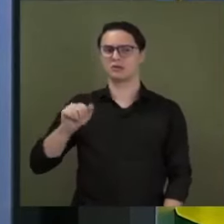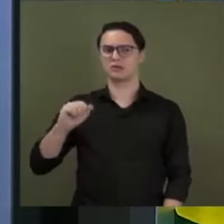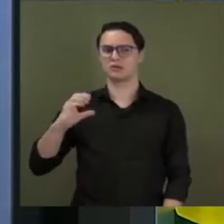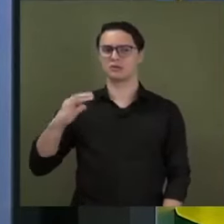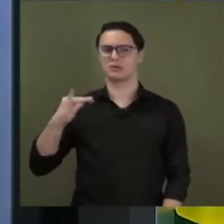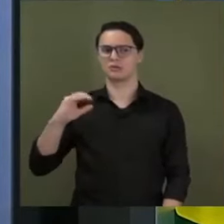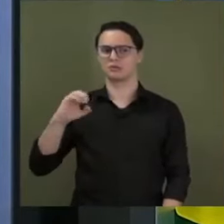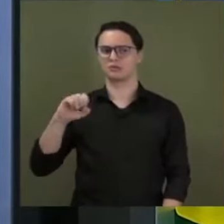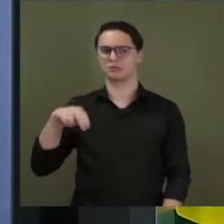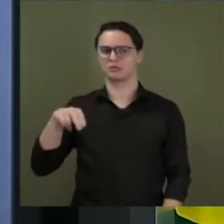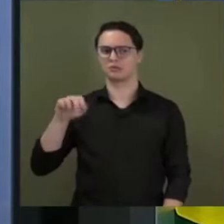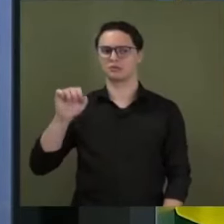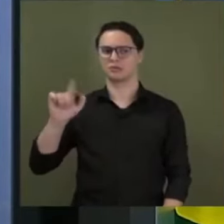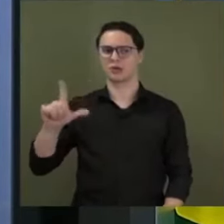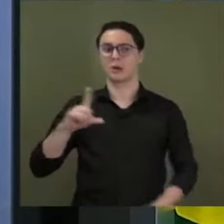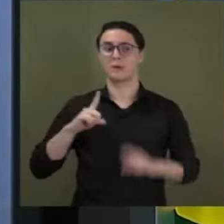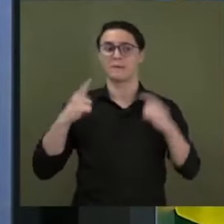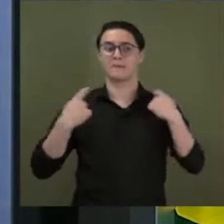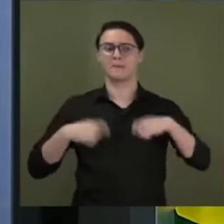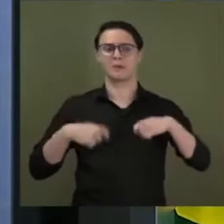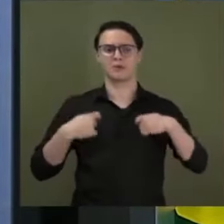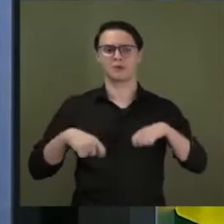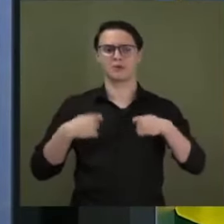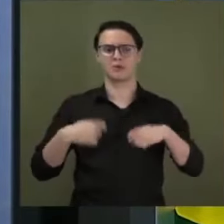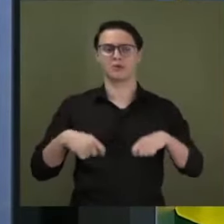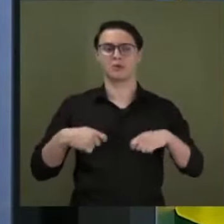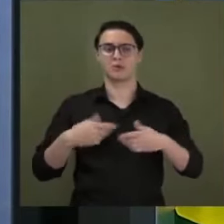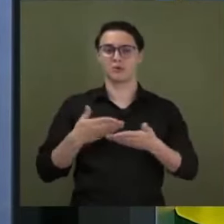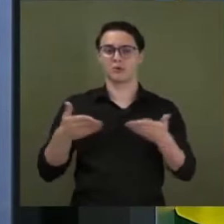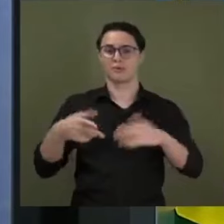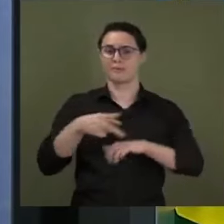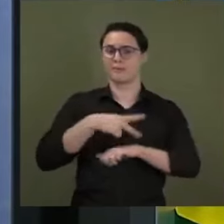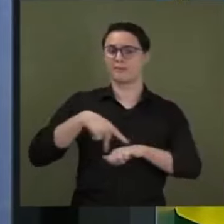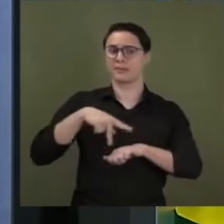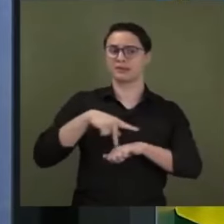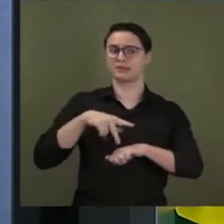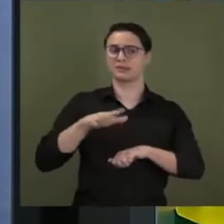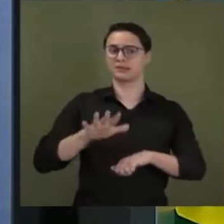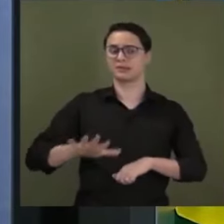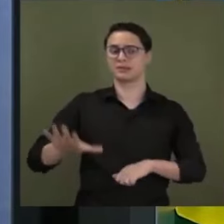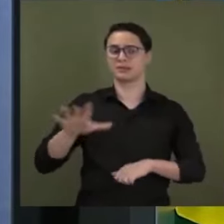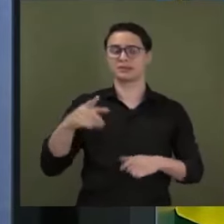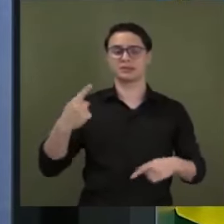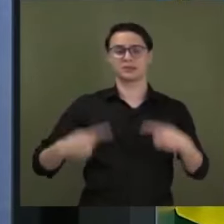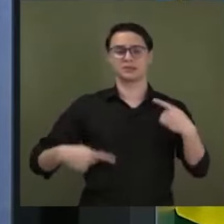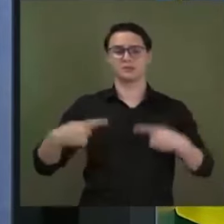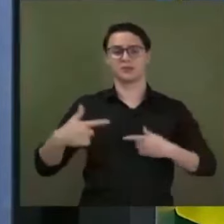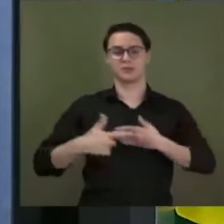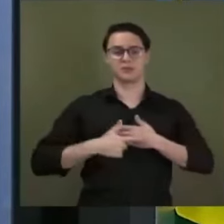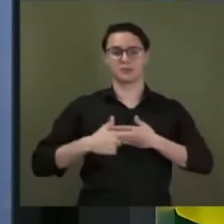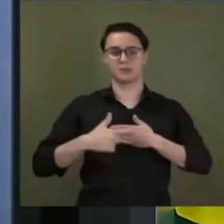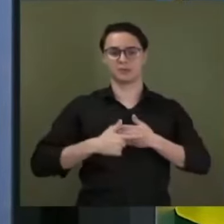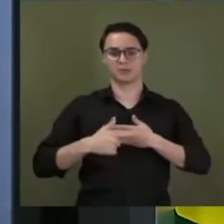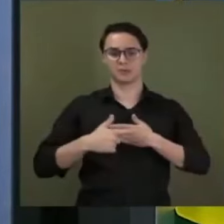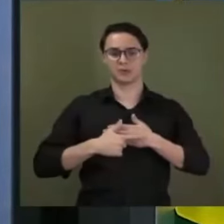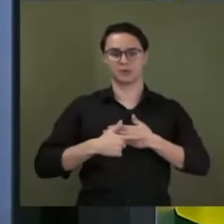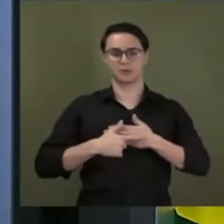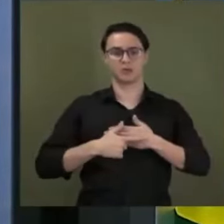paradas é preciso que publicamente o país todo debata o papel das Forças Armadas